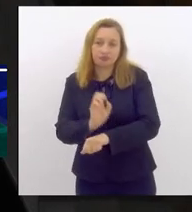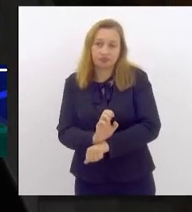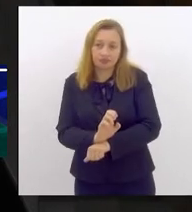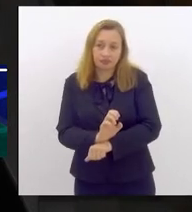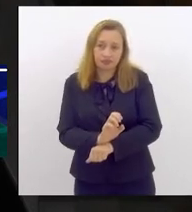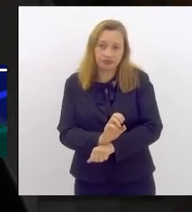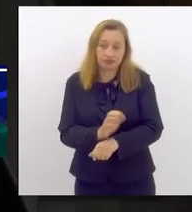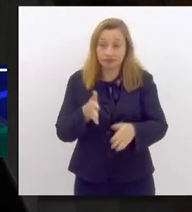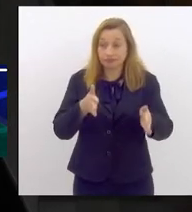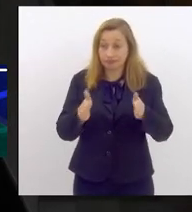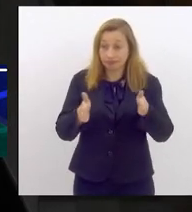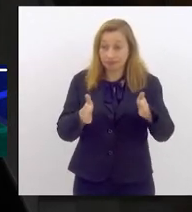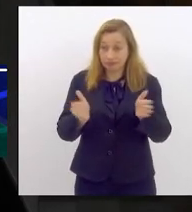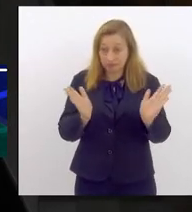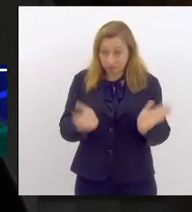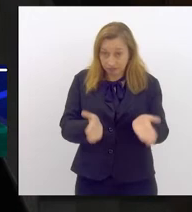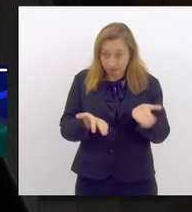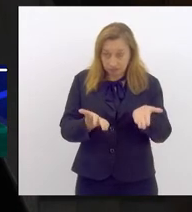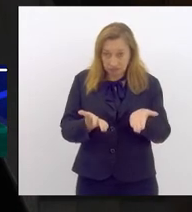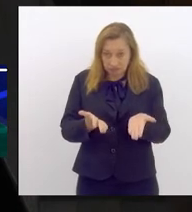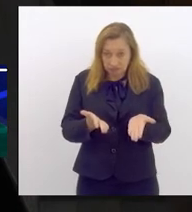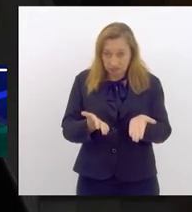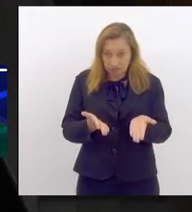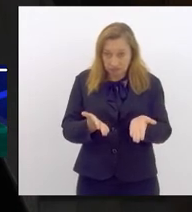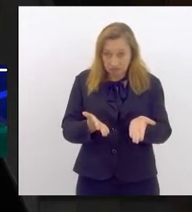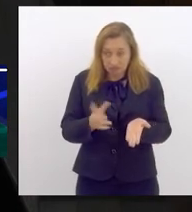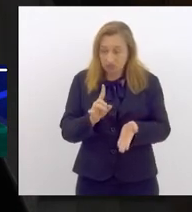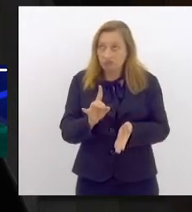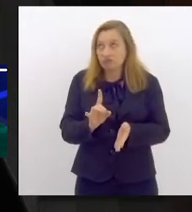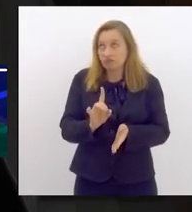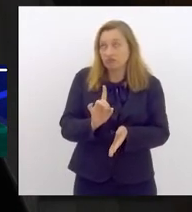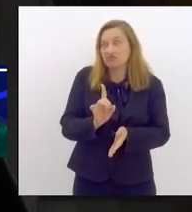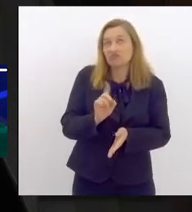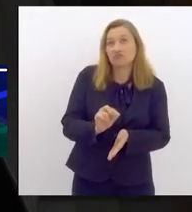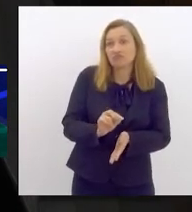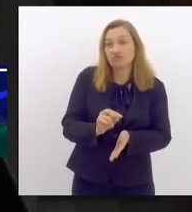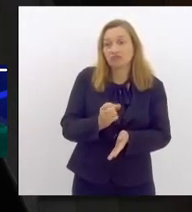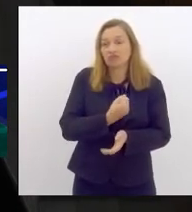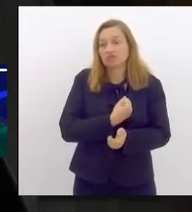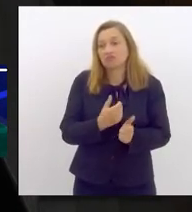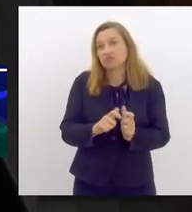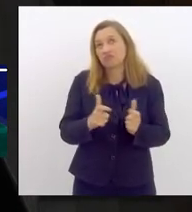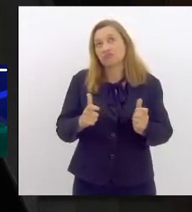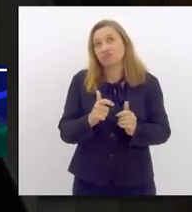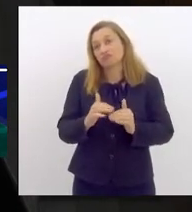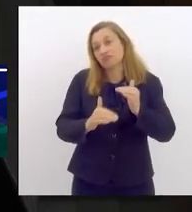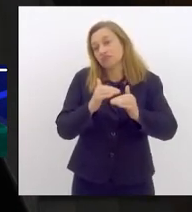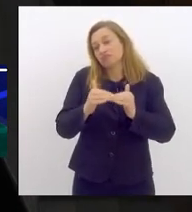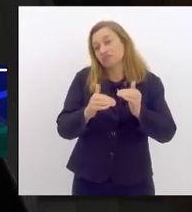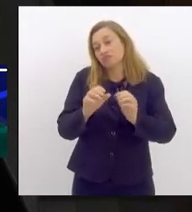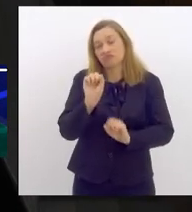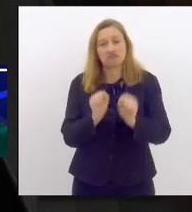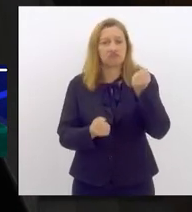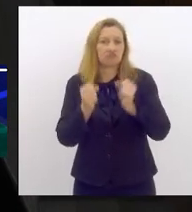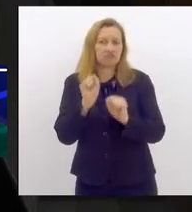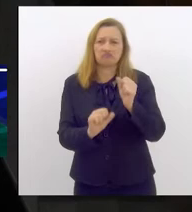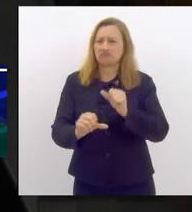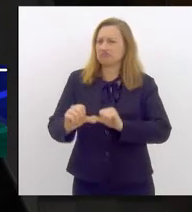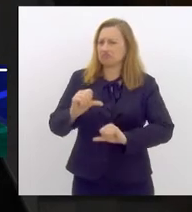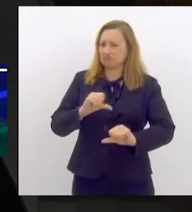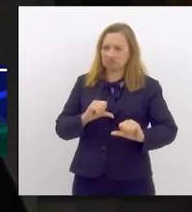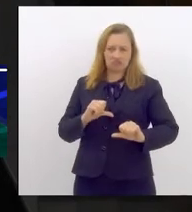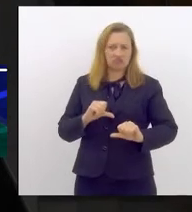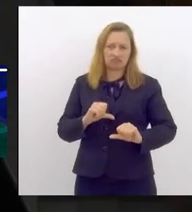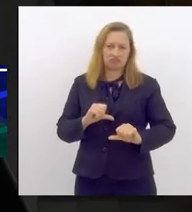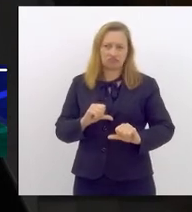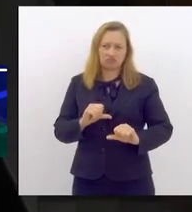em período recente não é um aumento grande né no processo de industrialização ao contrário